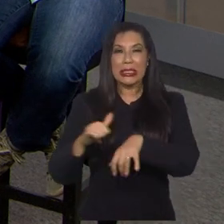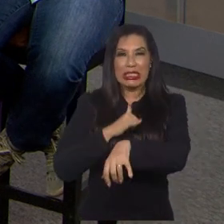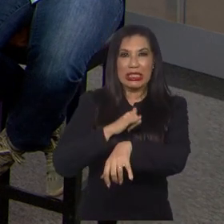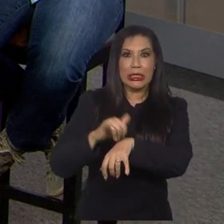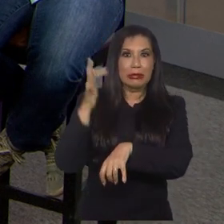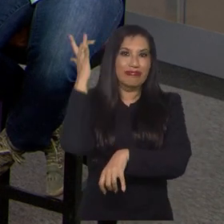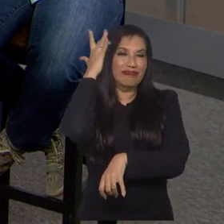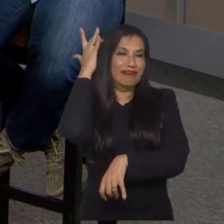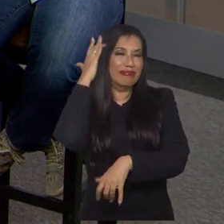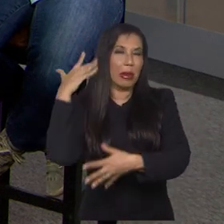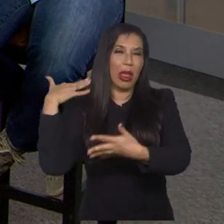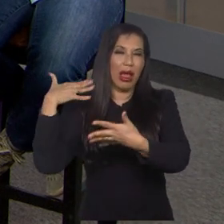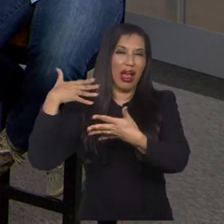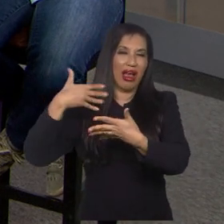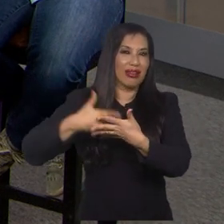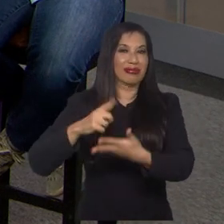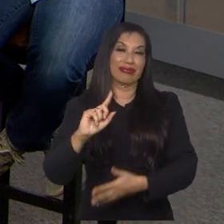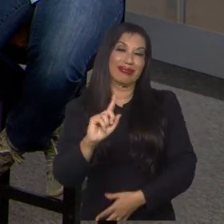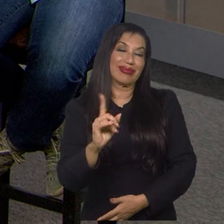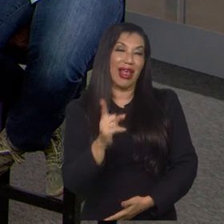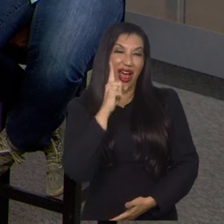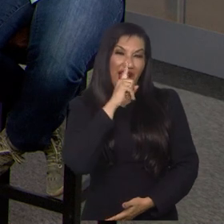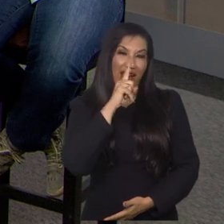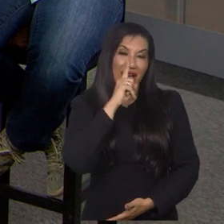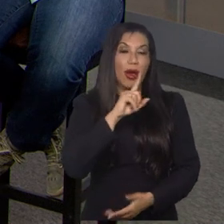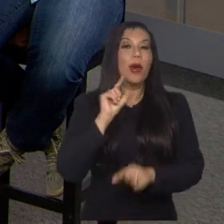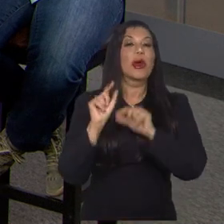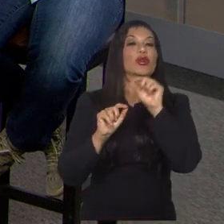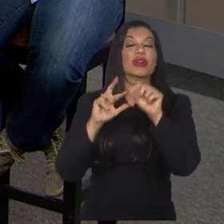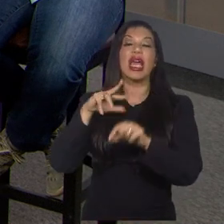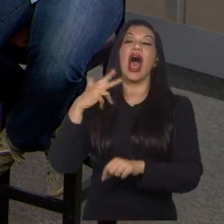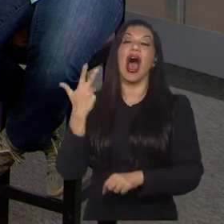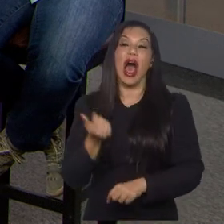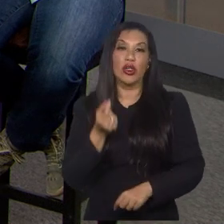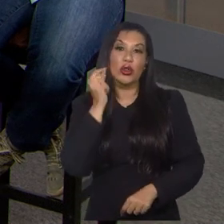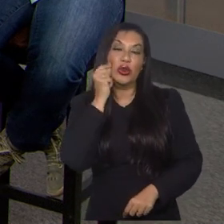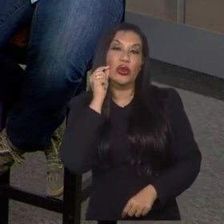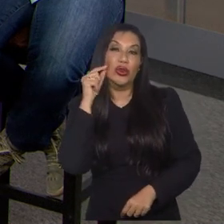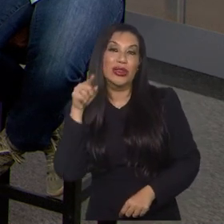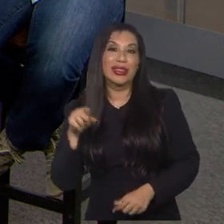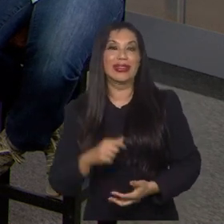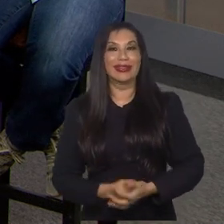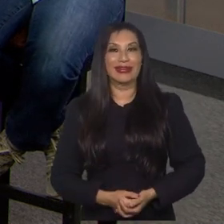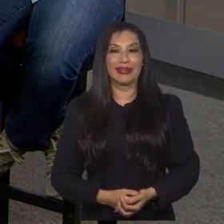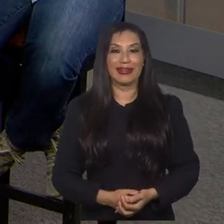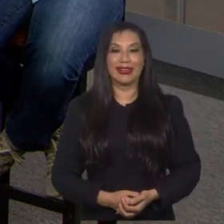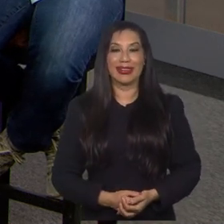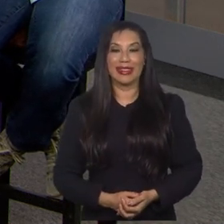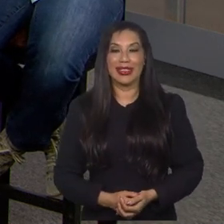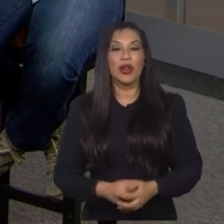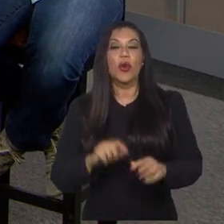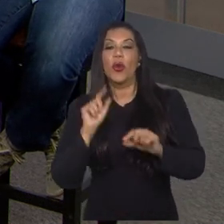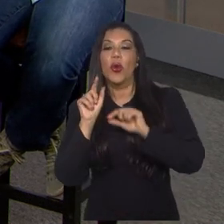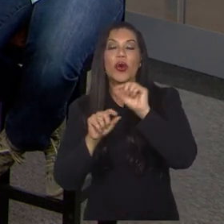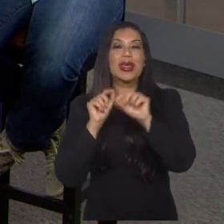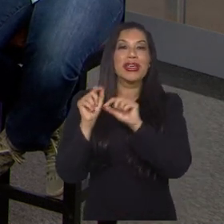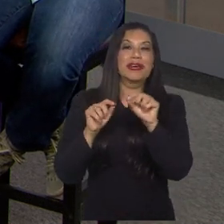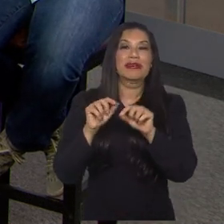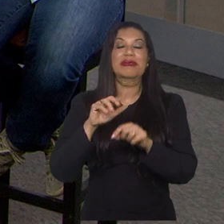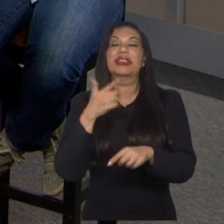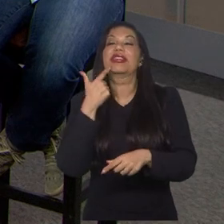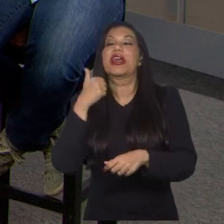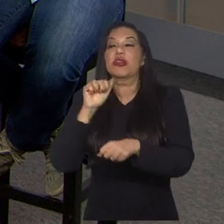últimos anos. Uhum. Mas o que, que a expectativa de vocês... Vamos começar com a Amanda. O que você espera de